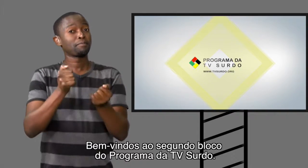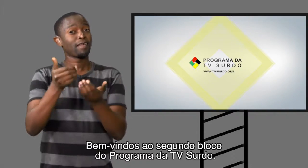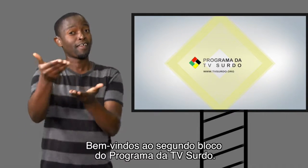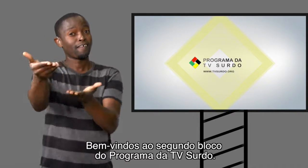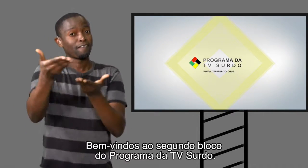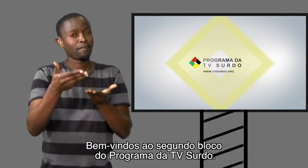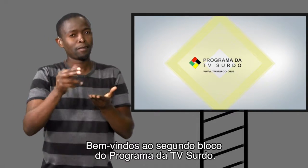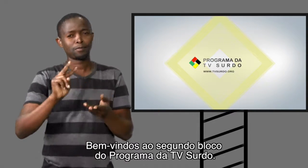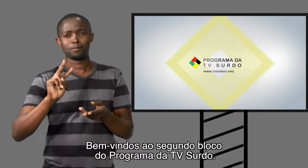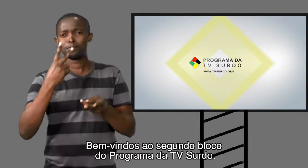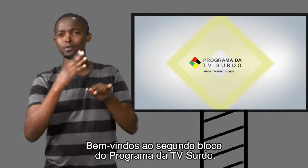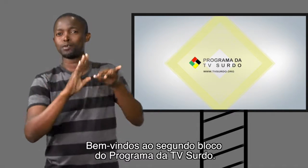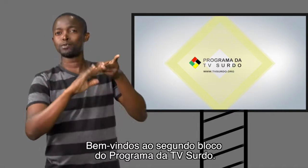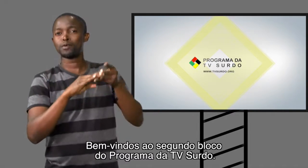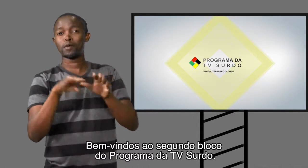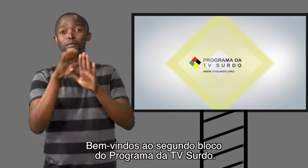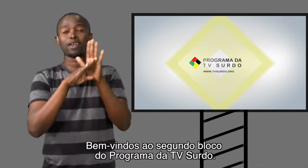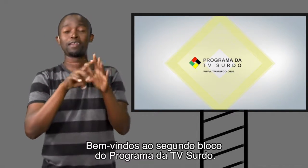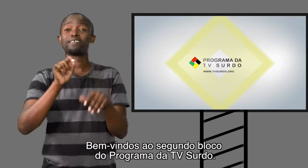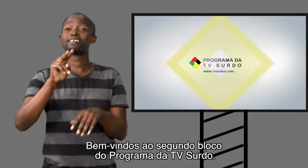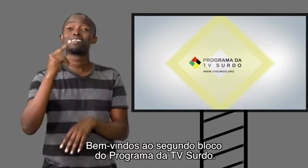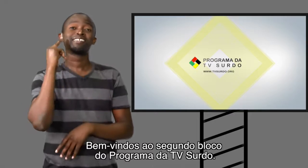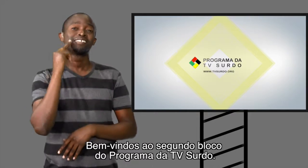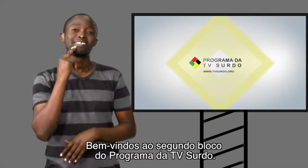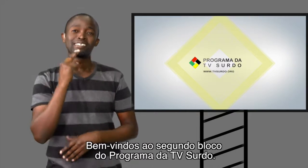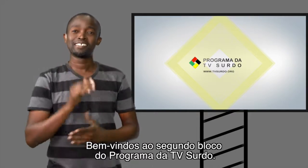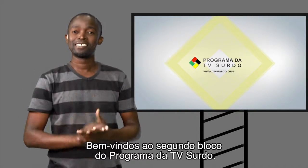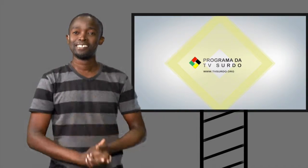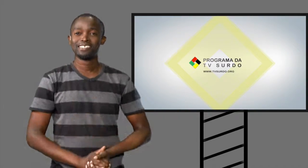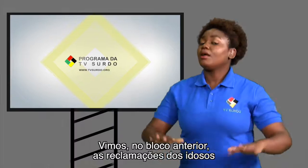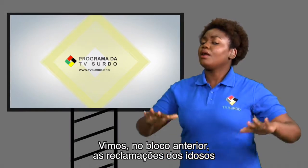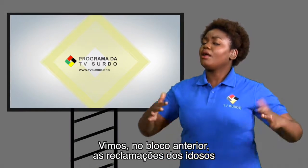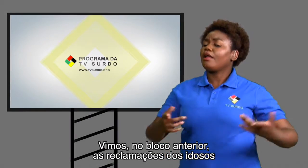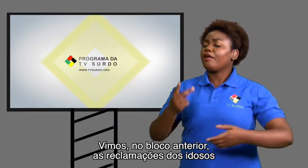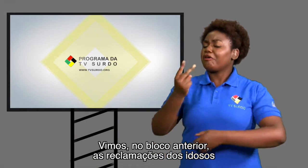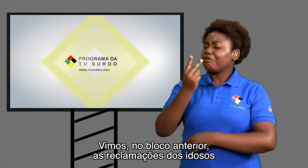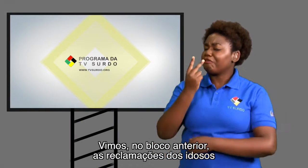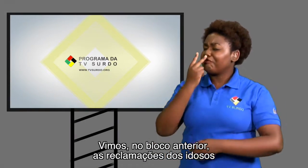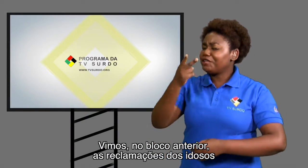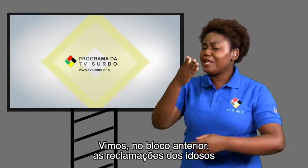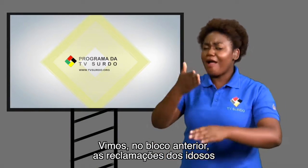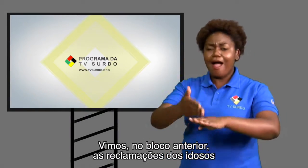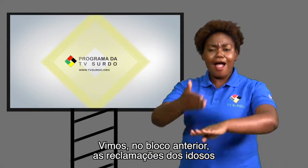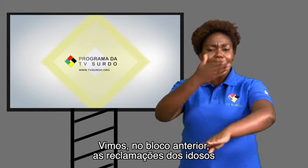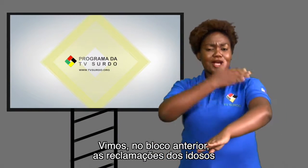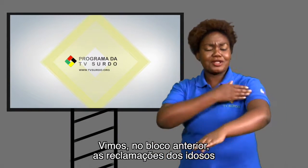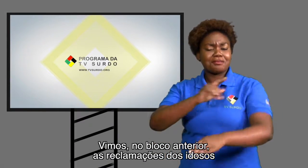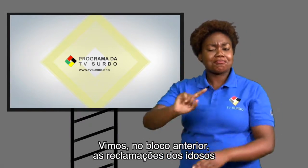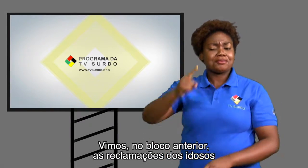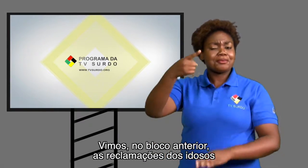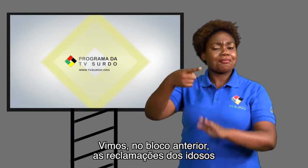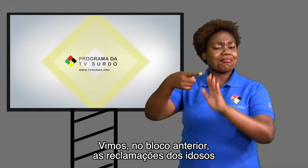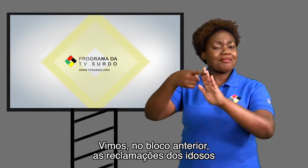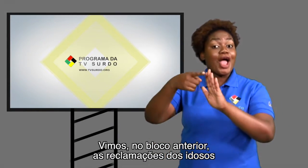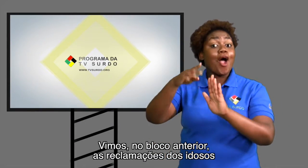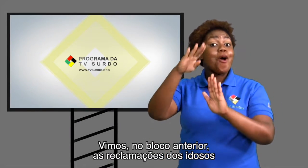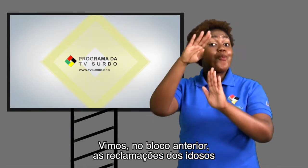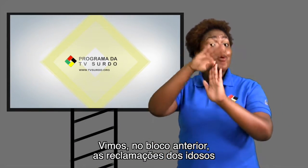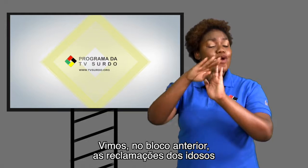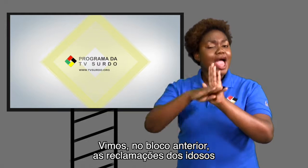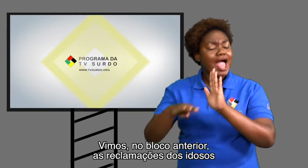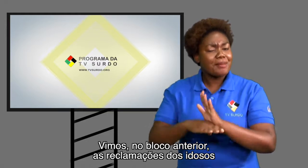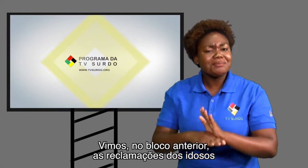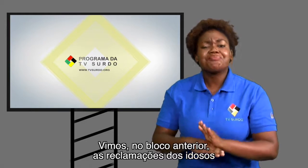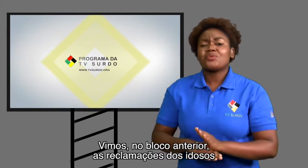Bem-vindos ao segundo bloco do programa da TV Surdo. Vimos no bloco anterior as